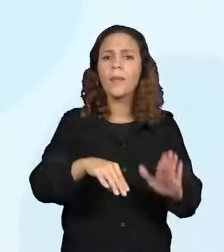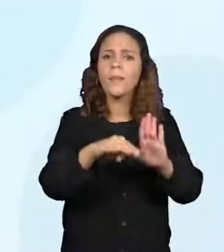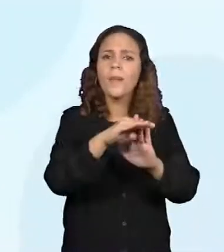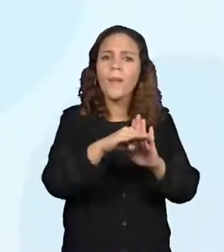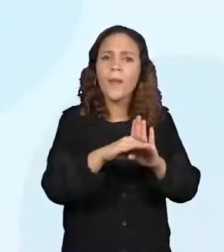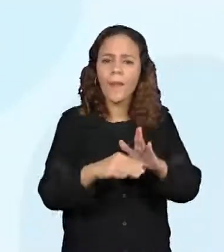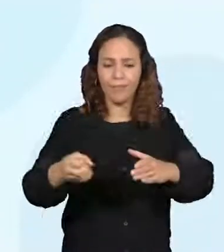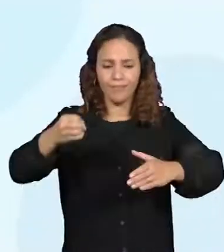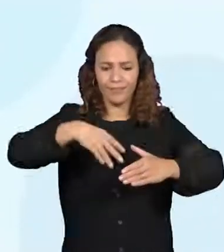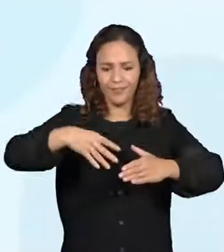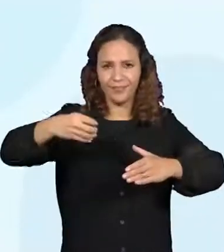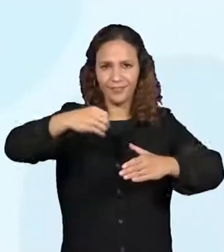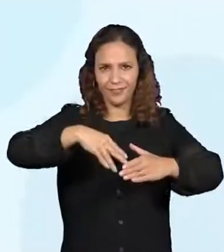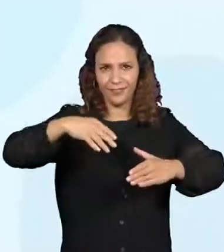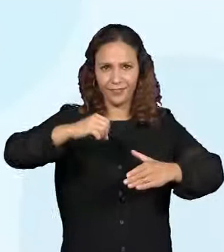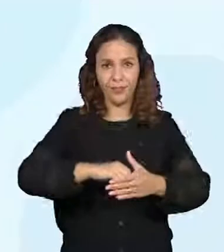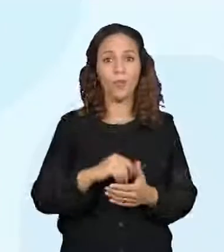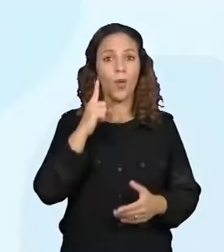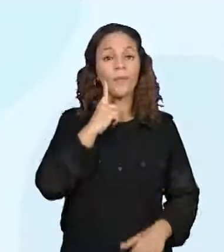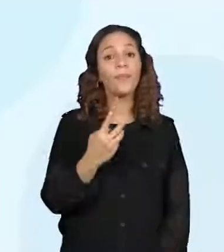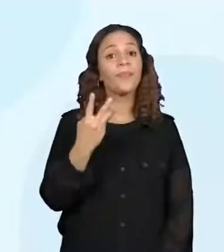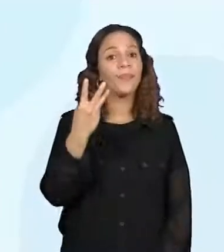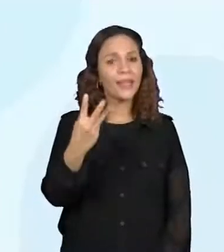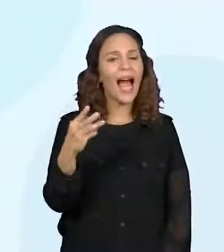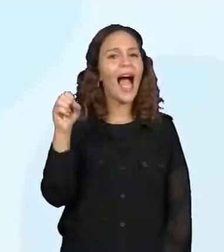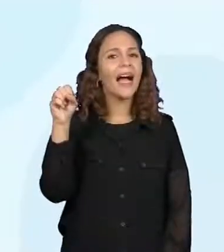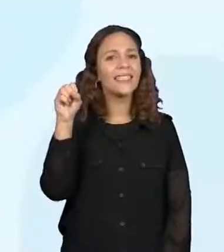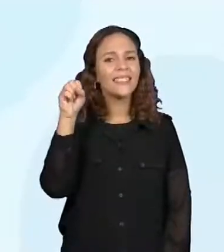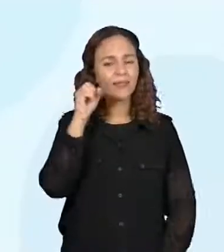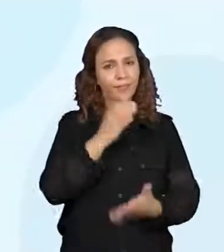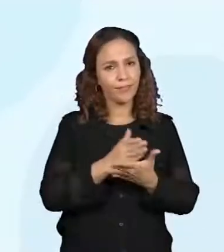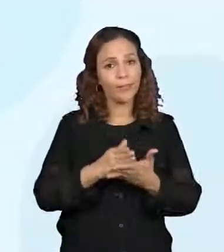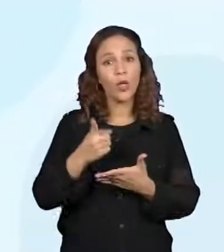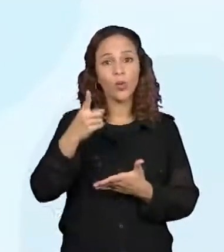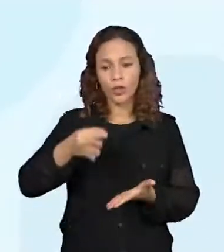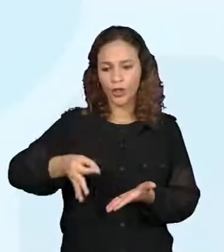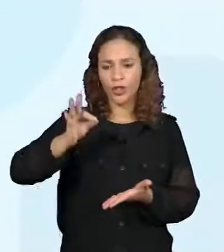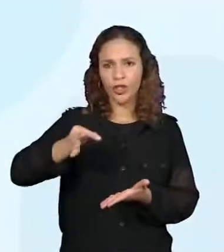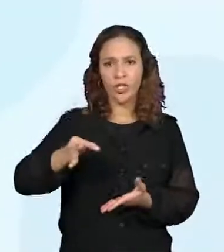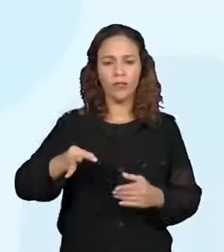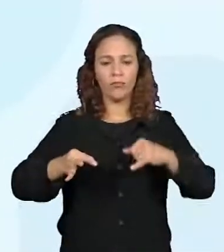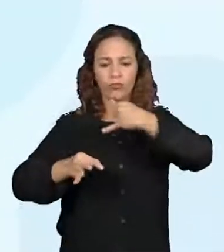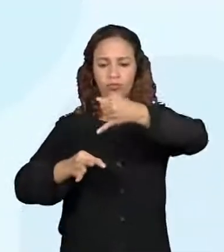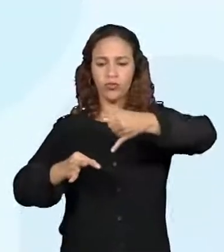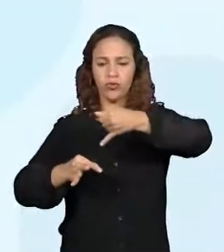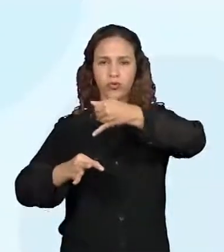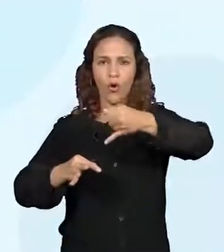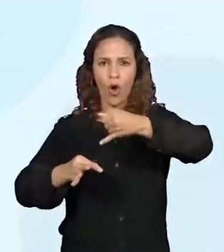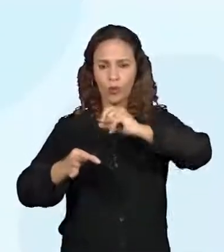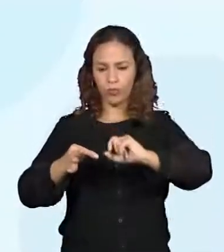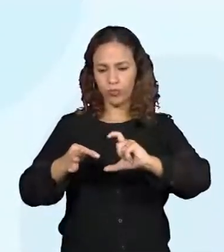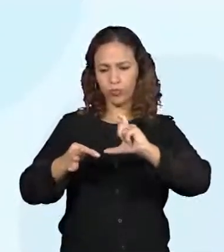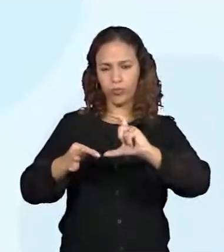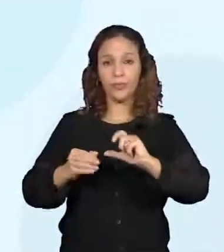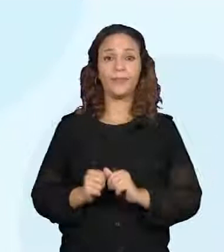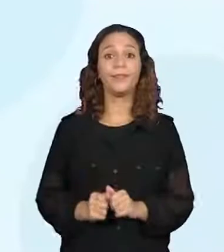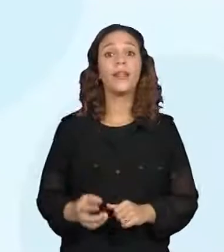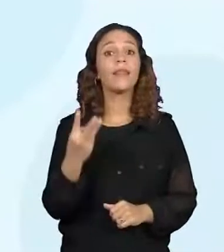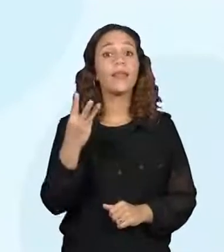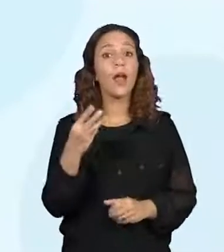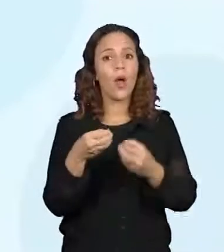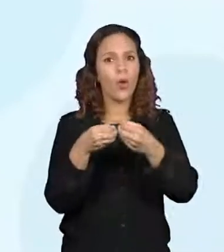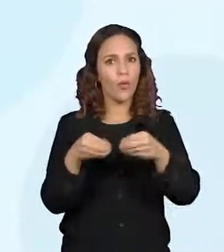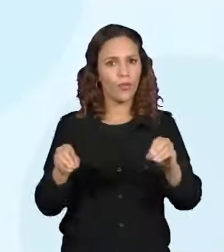em pedaços, 1 xícara de chá de óleo, 3 ovos,